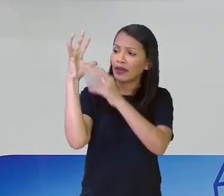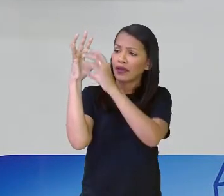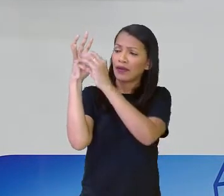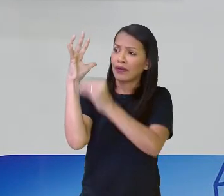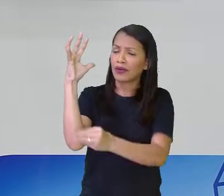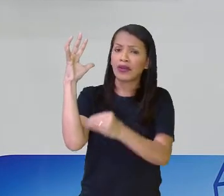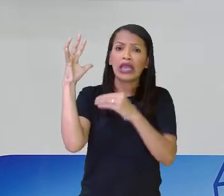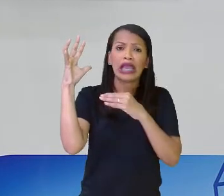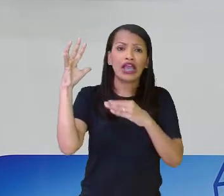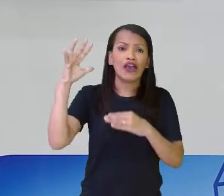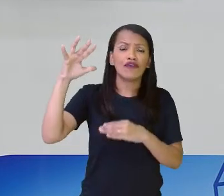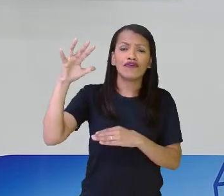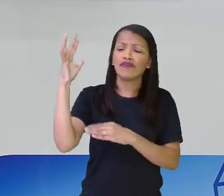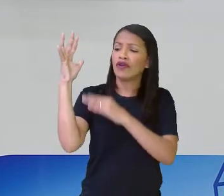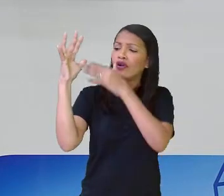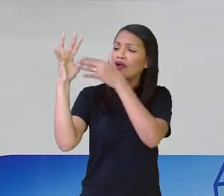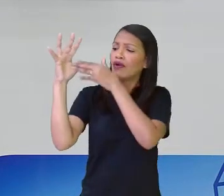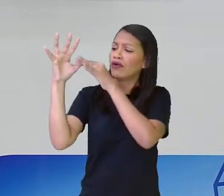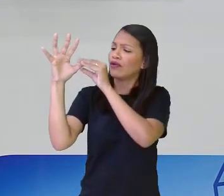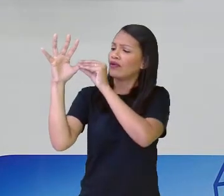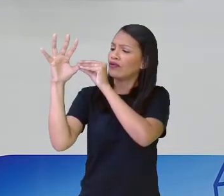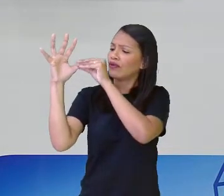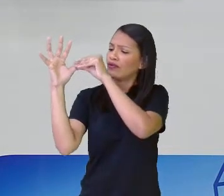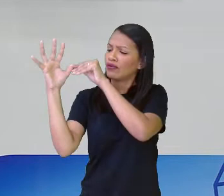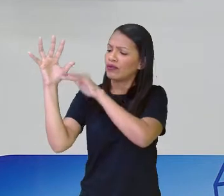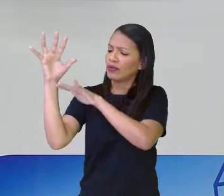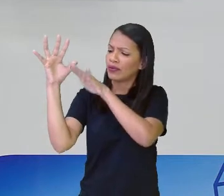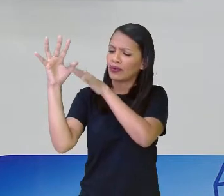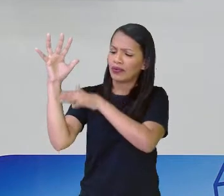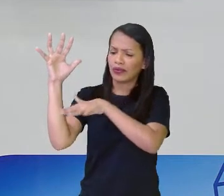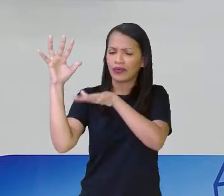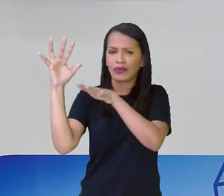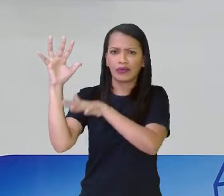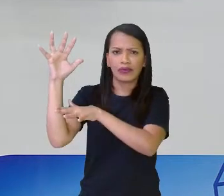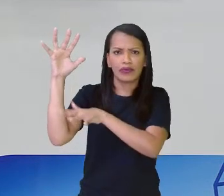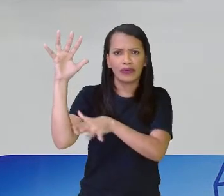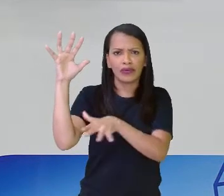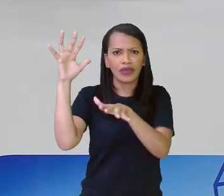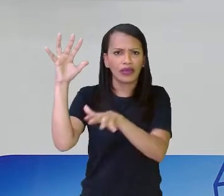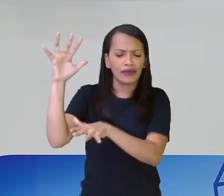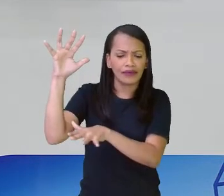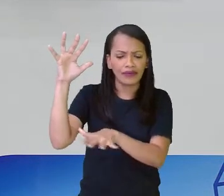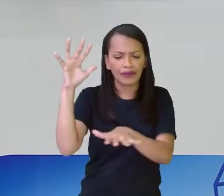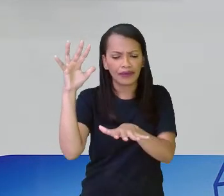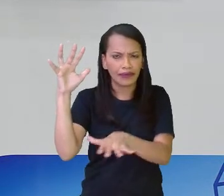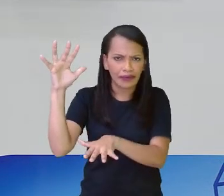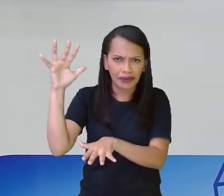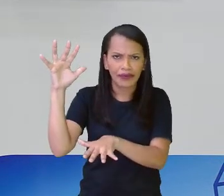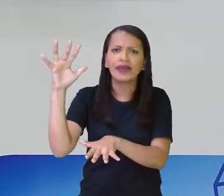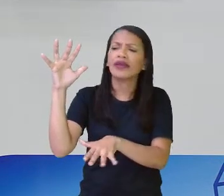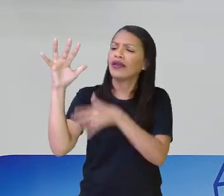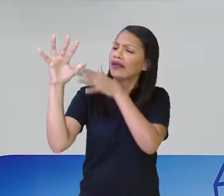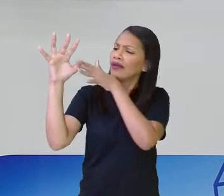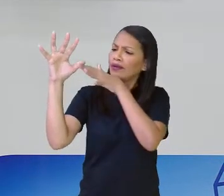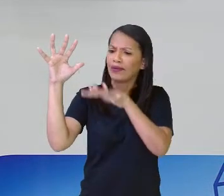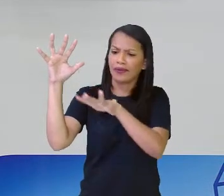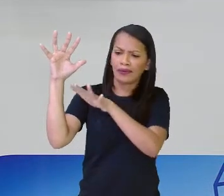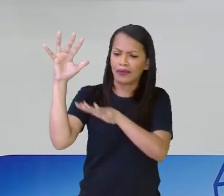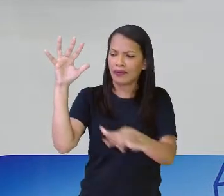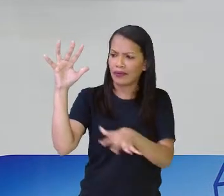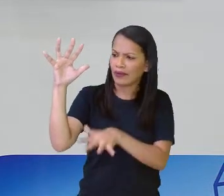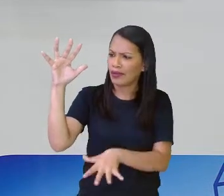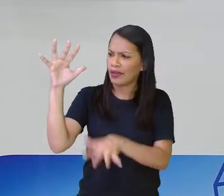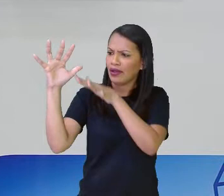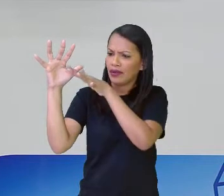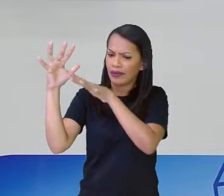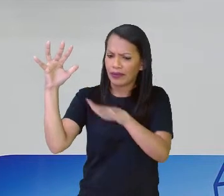folha que eu tenho que varrer. Você sabia que a folha, eu não sei se onde esse pé de manga está plantado, se é com cimento, né, sem cimentado,